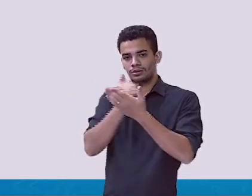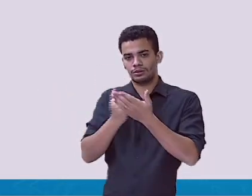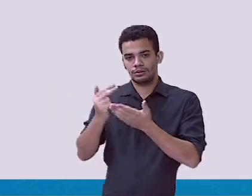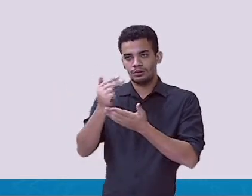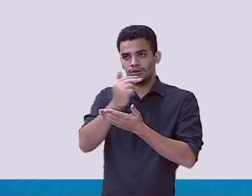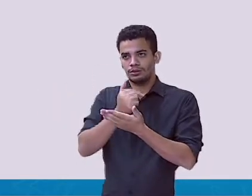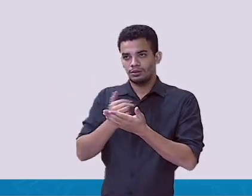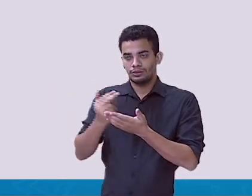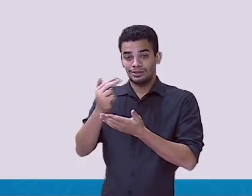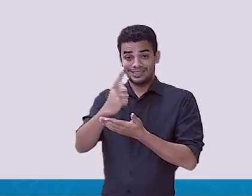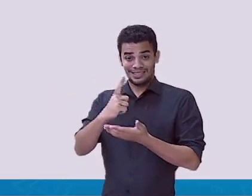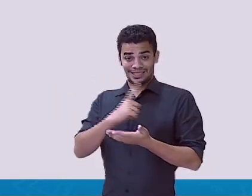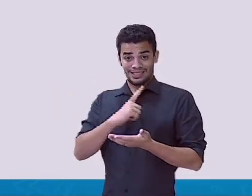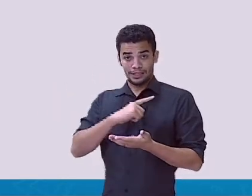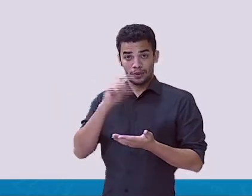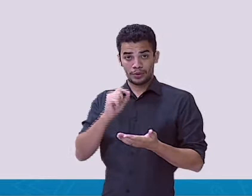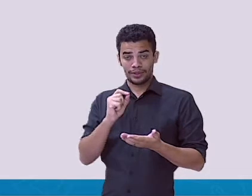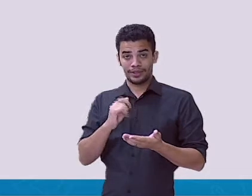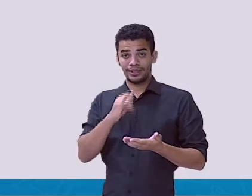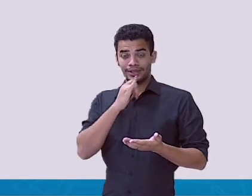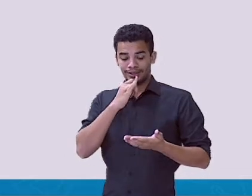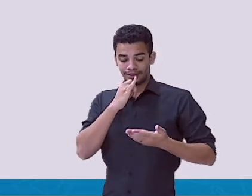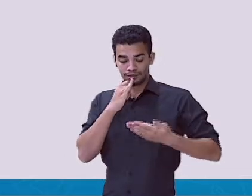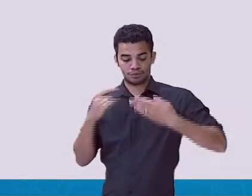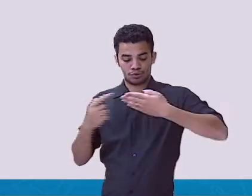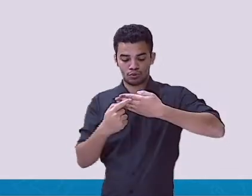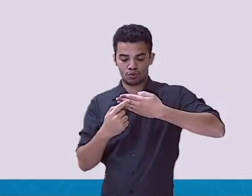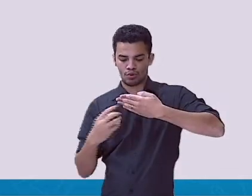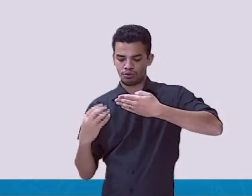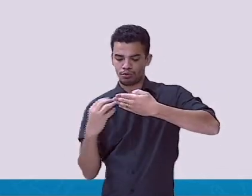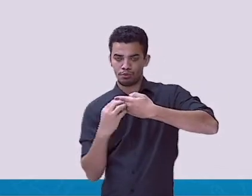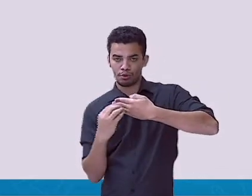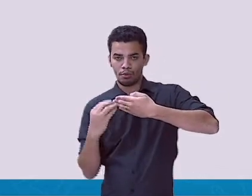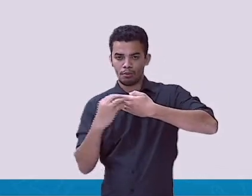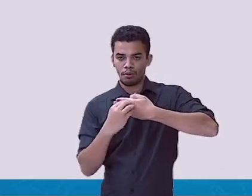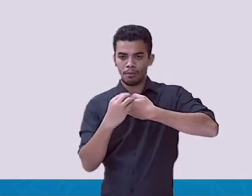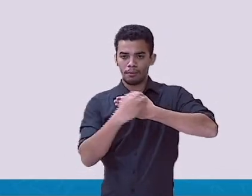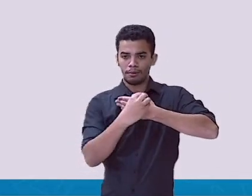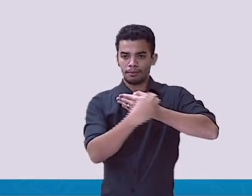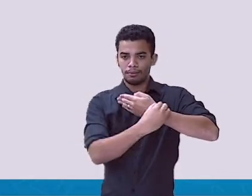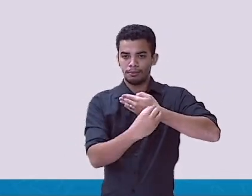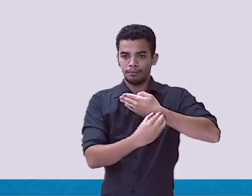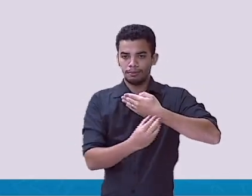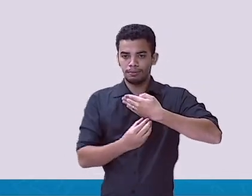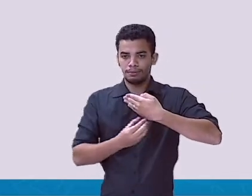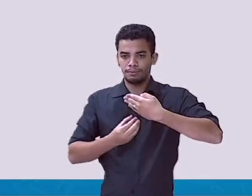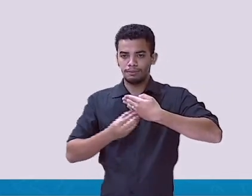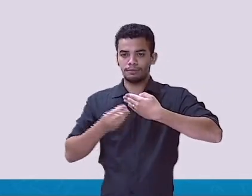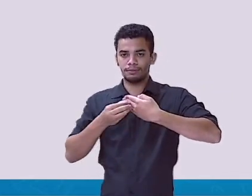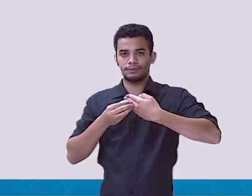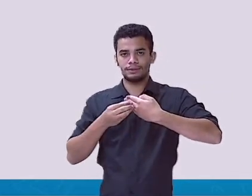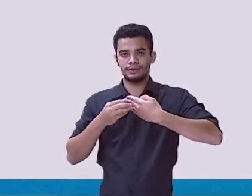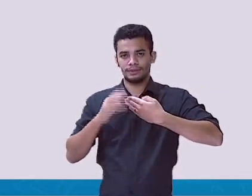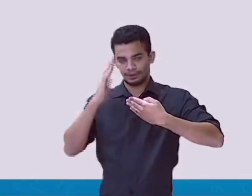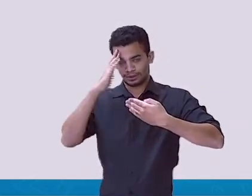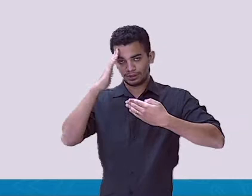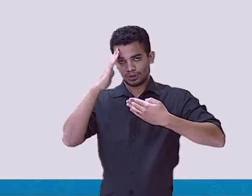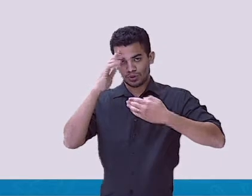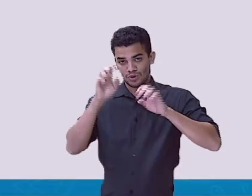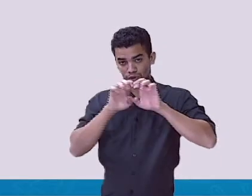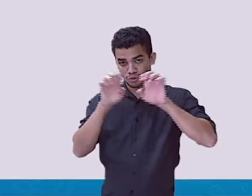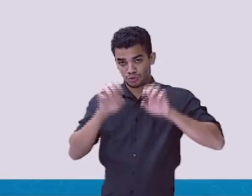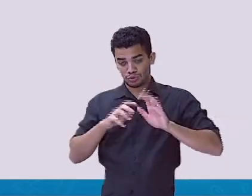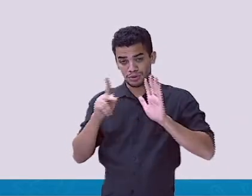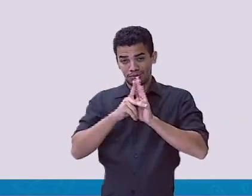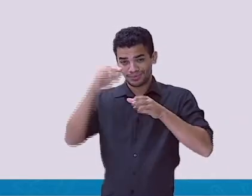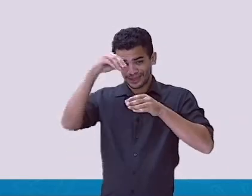segmentados, eles vão ter um cefalotórax, que vai, neste grupo, né, nesse agrupamento do